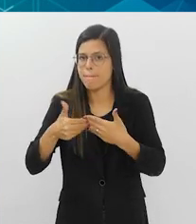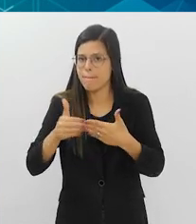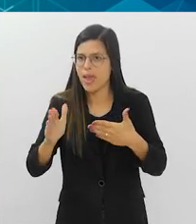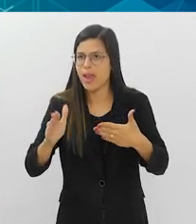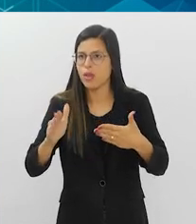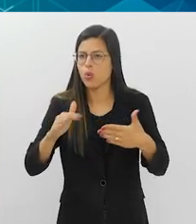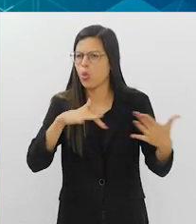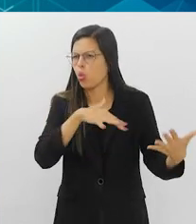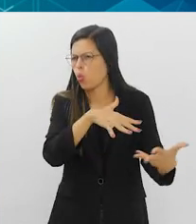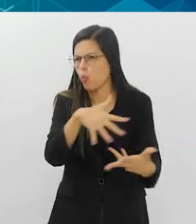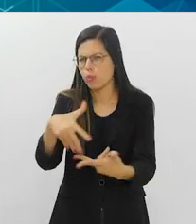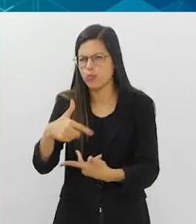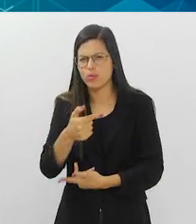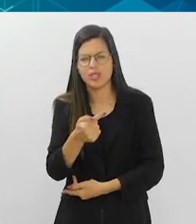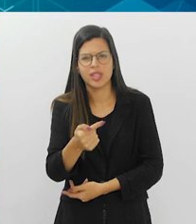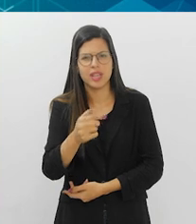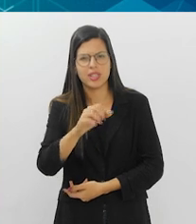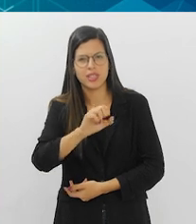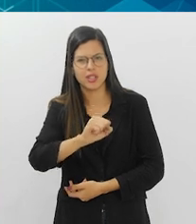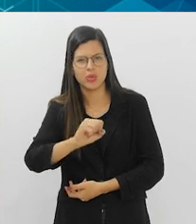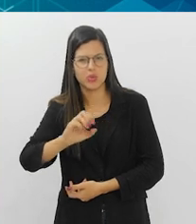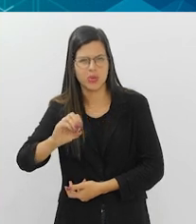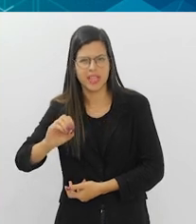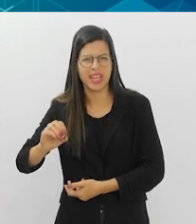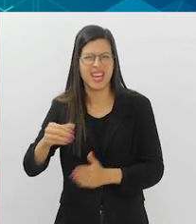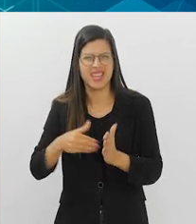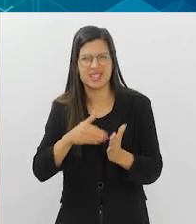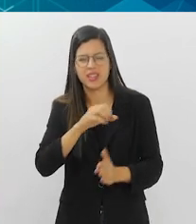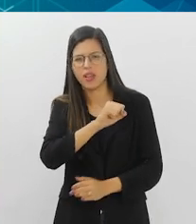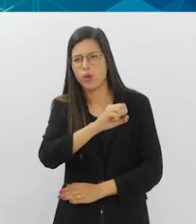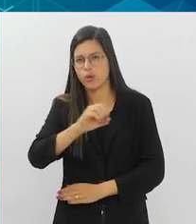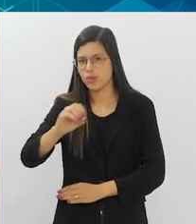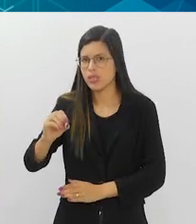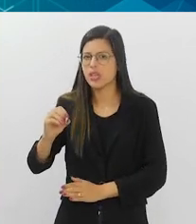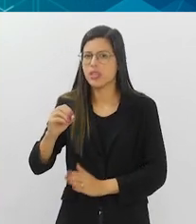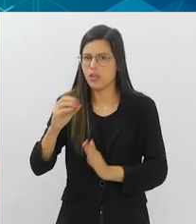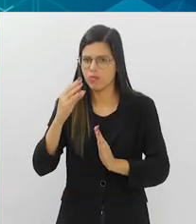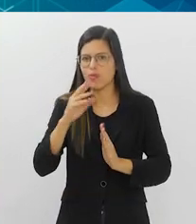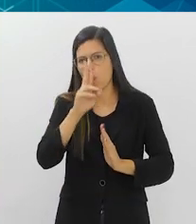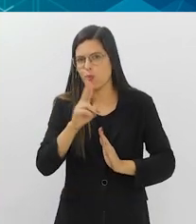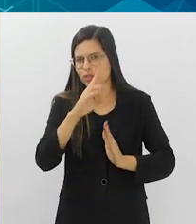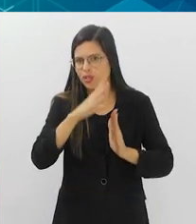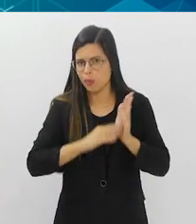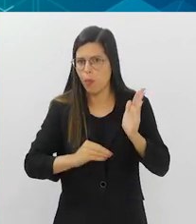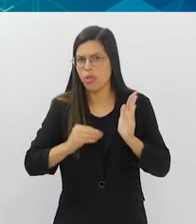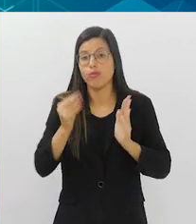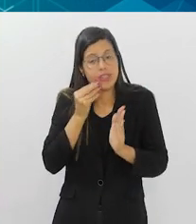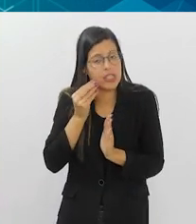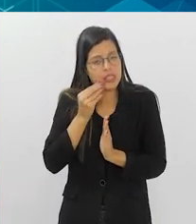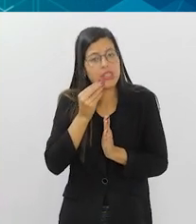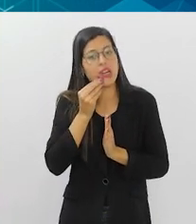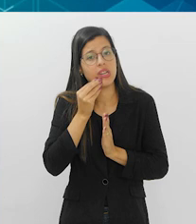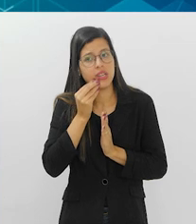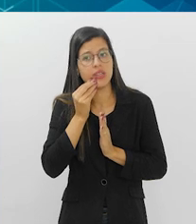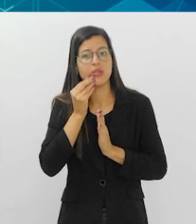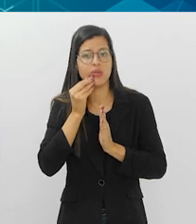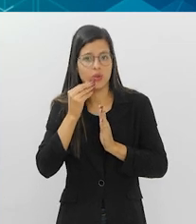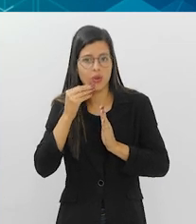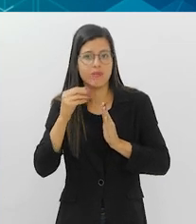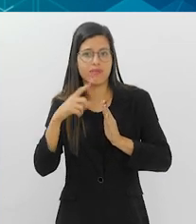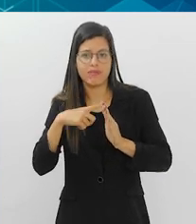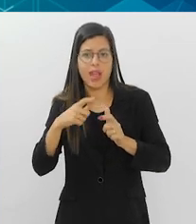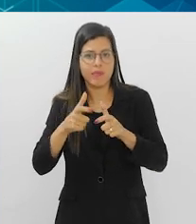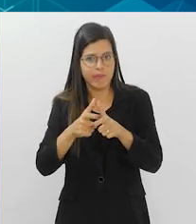já passaram de 780, 800 empresas que estão testando esse modelo. Então é algo que está crescendo